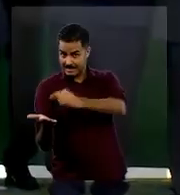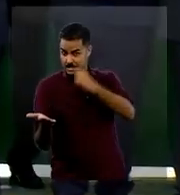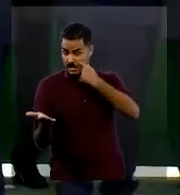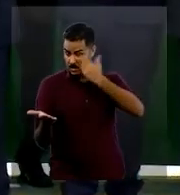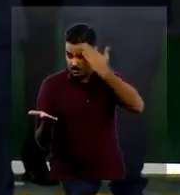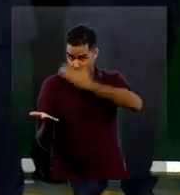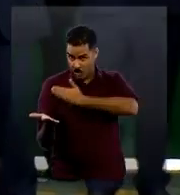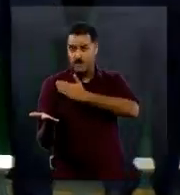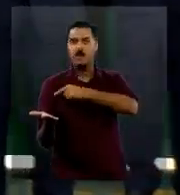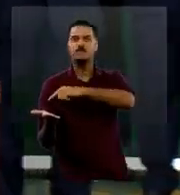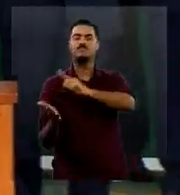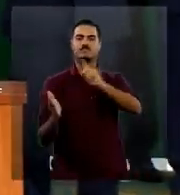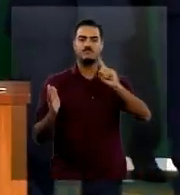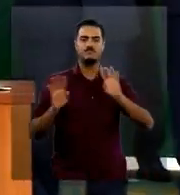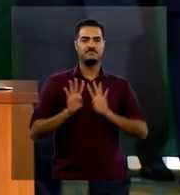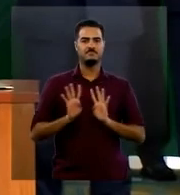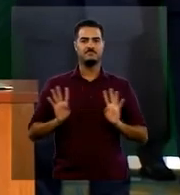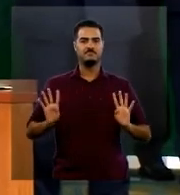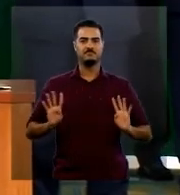dispositivo.